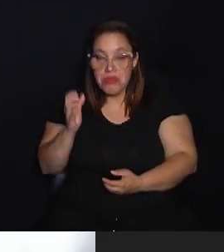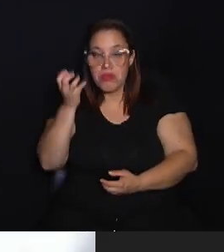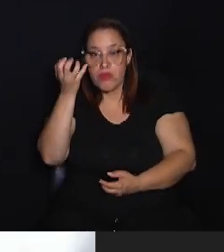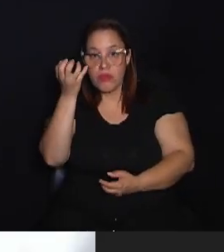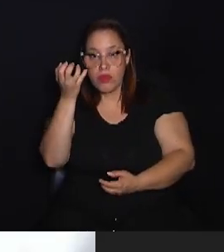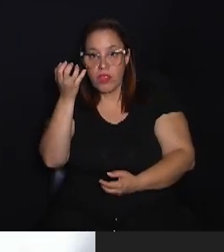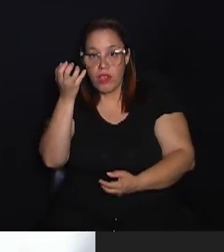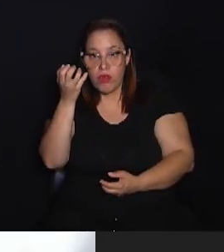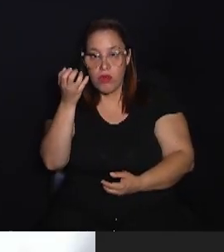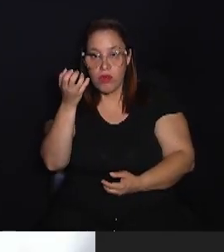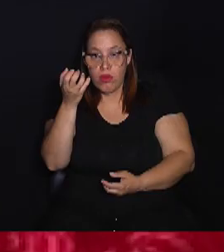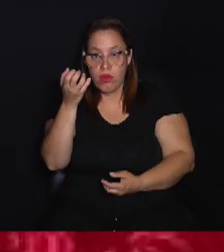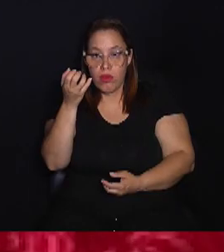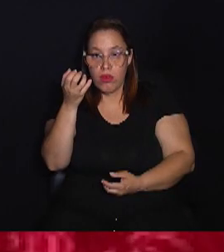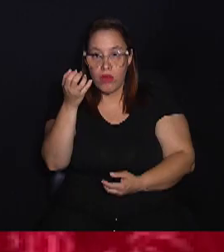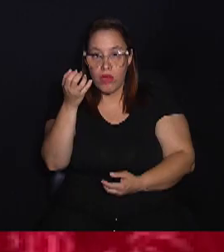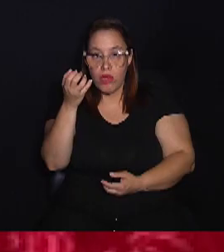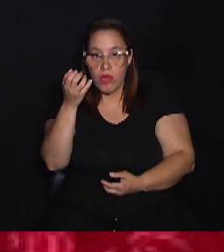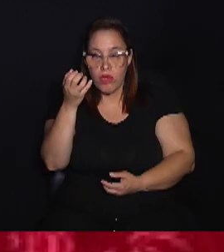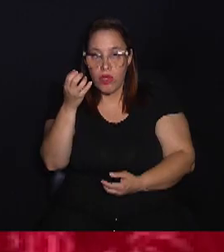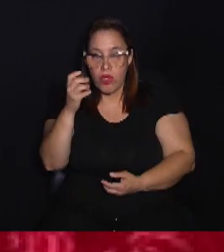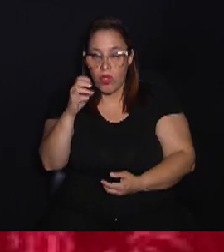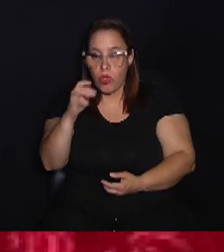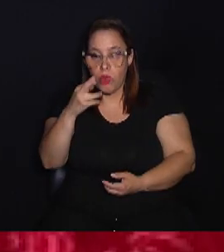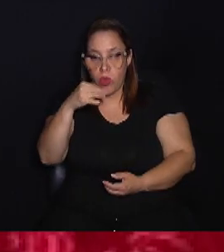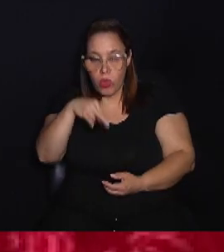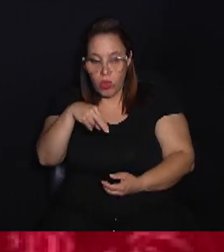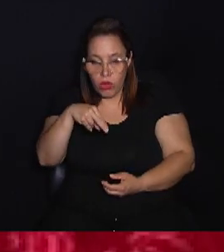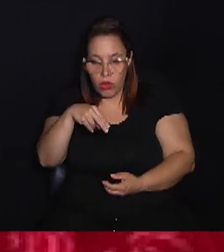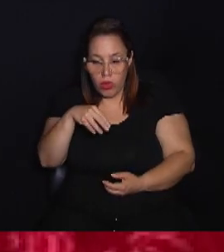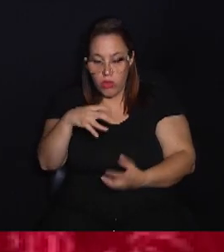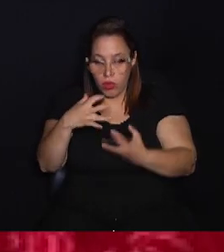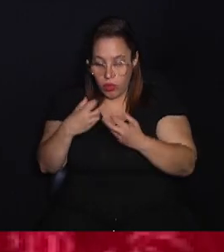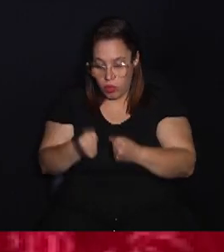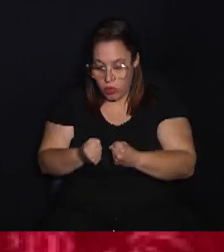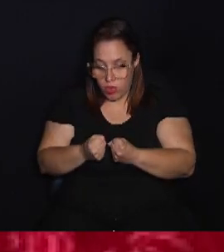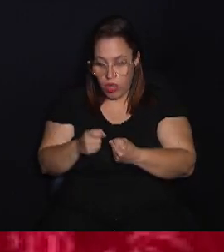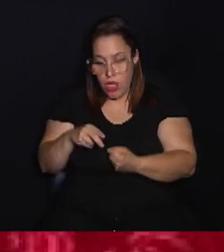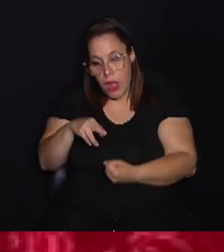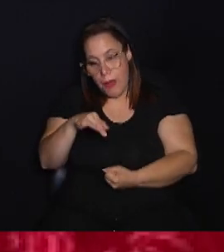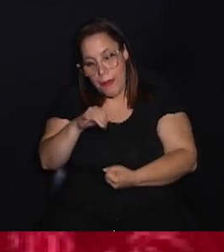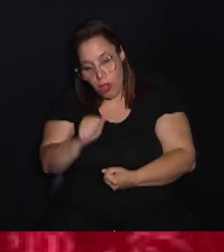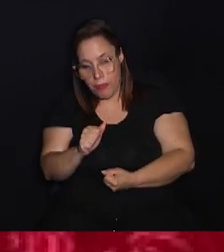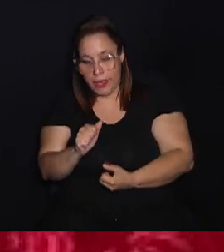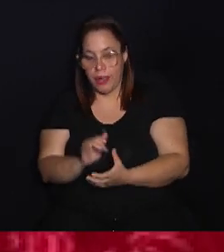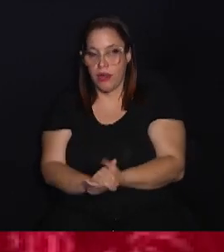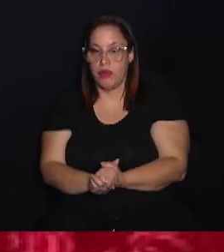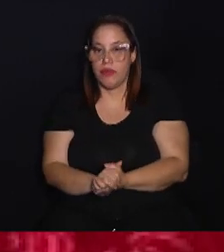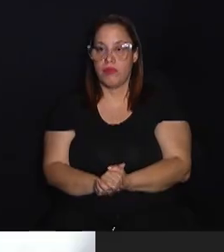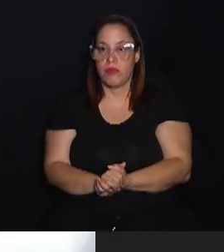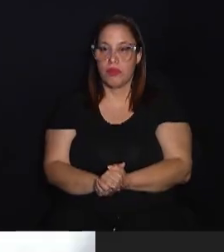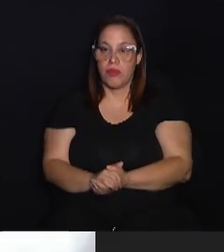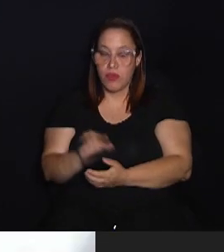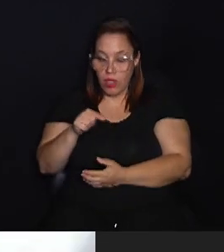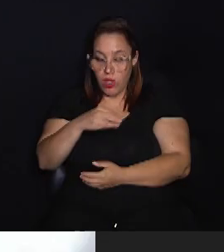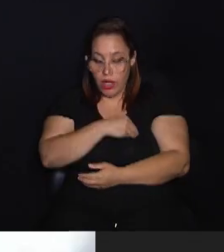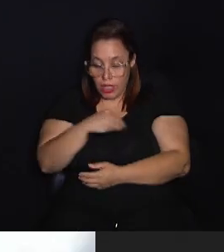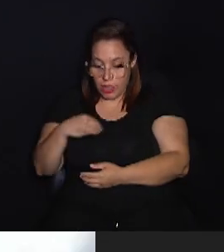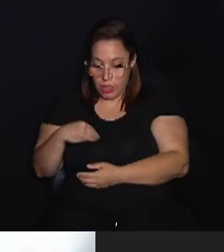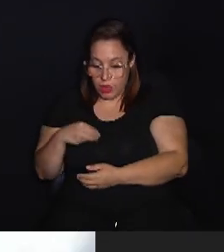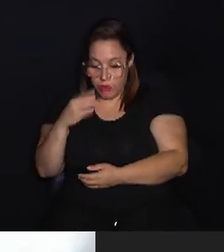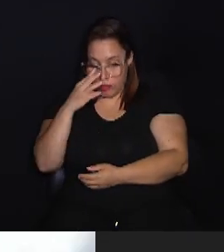no material do tumor colhido através da biópsia. Neste